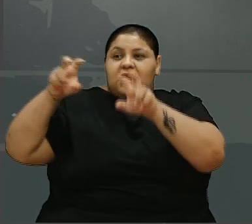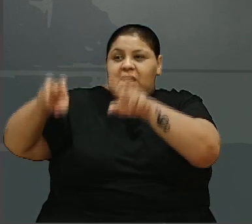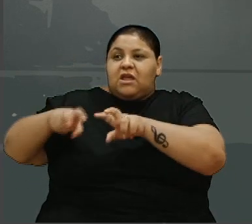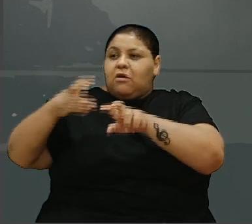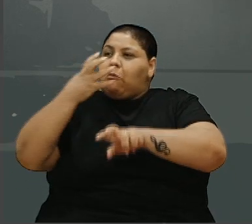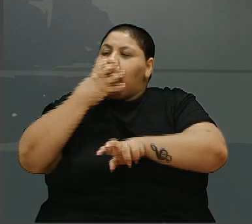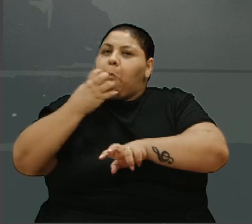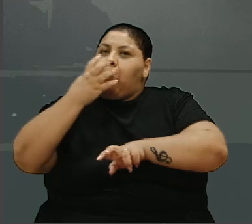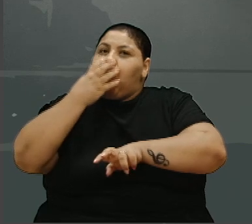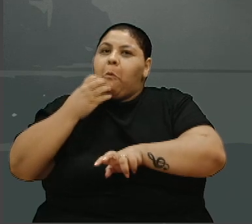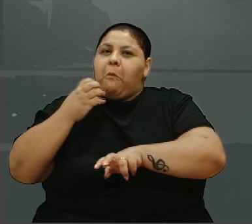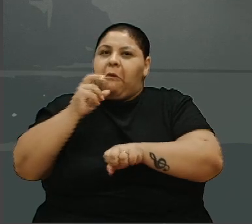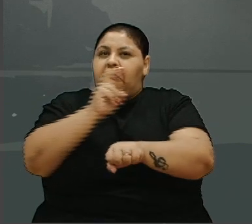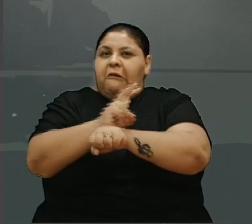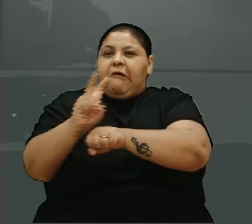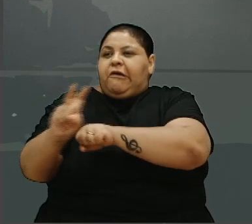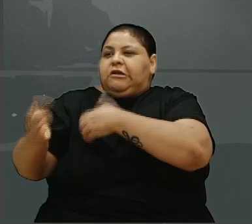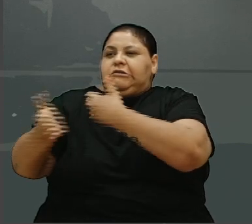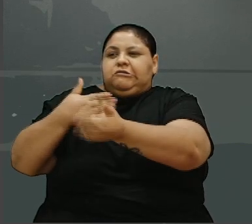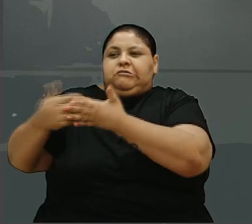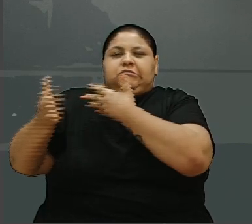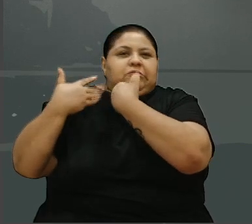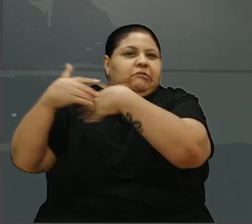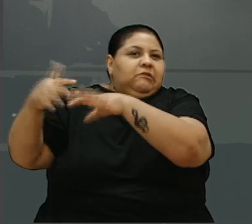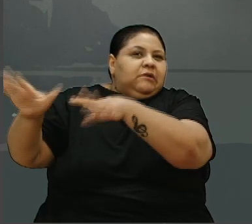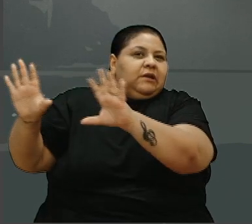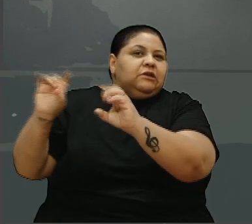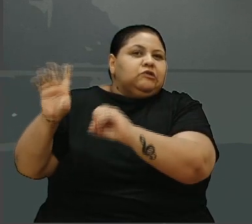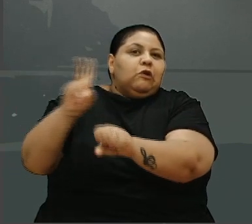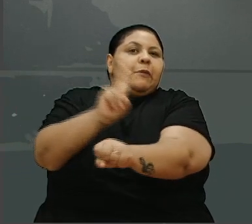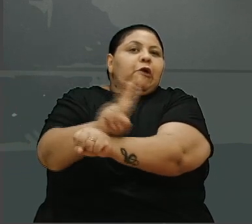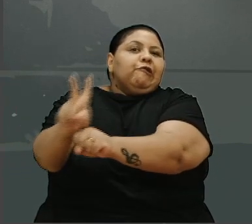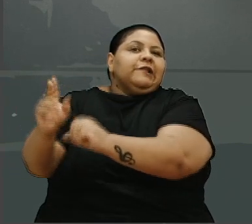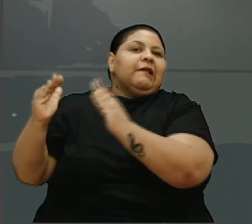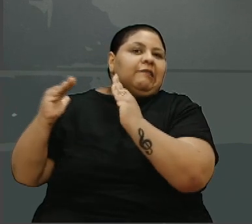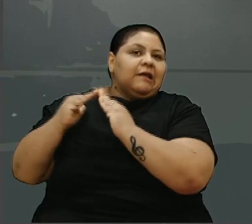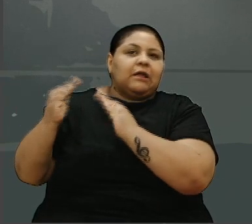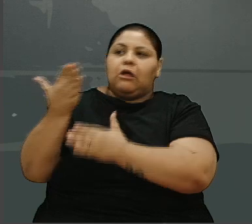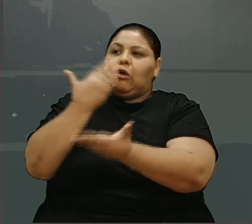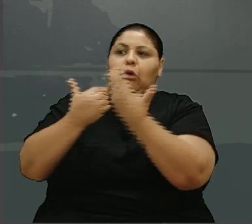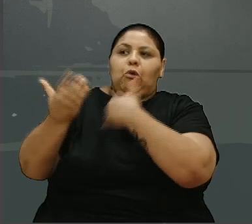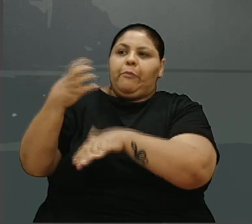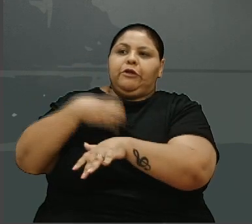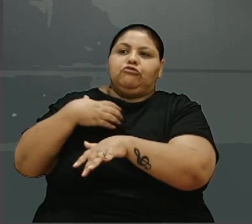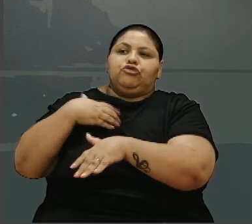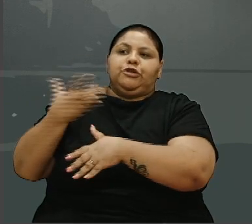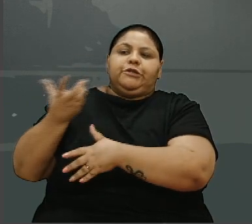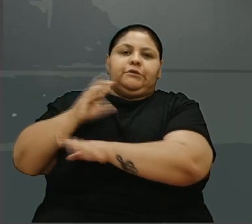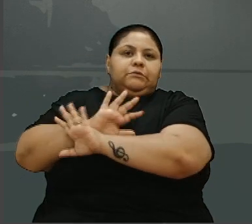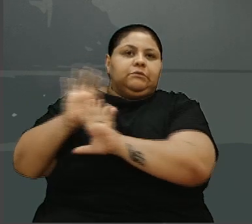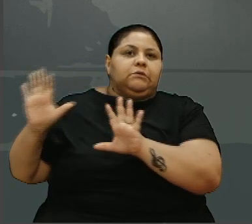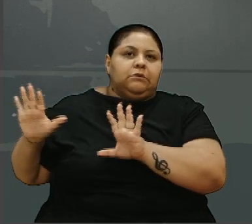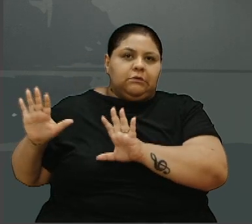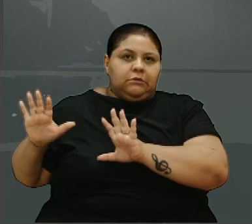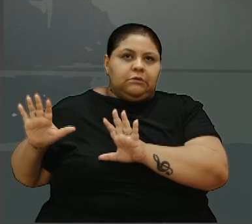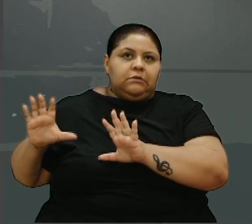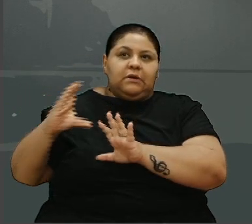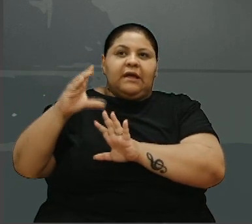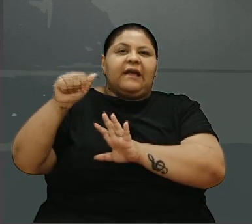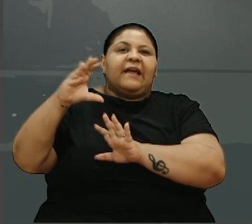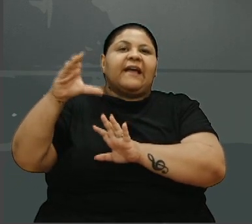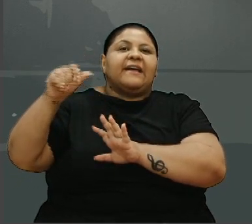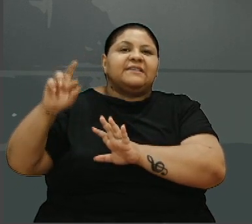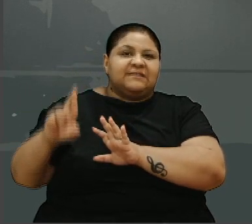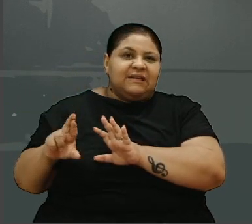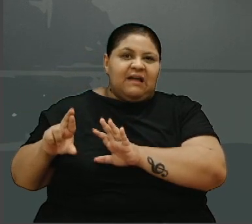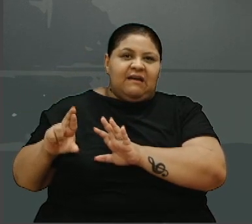eram tratados de qualquer jeito, era para cuidar da casa, era para comer lá do jeito que a caça mesmo que eles caçassem, os